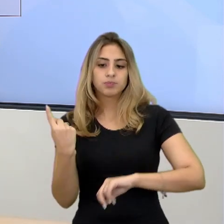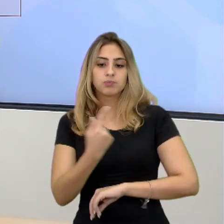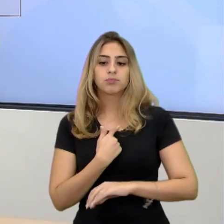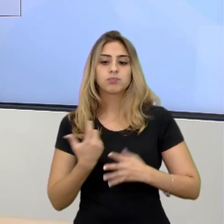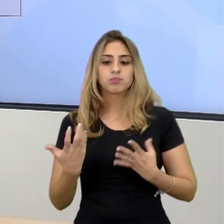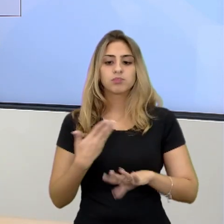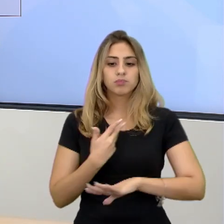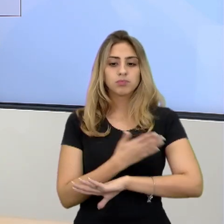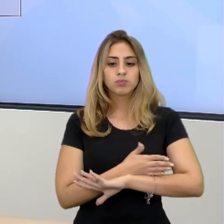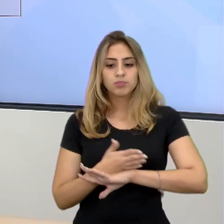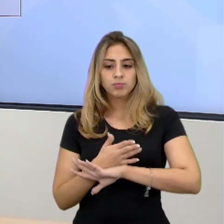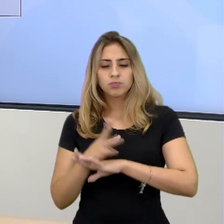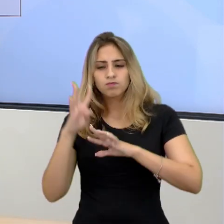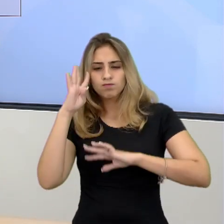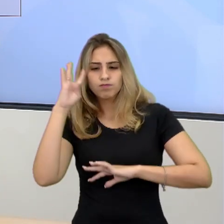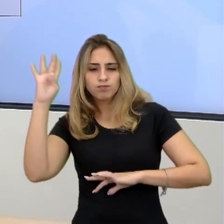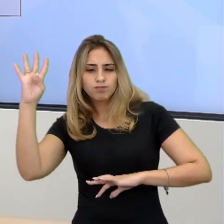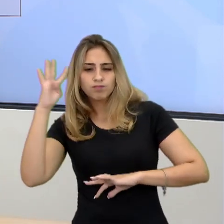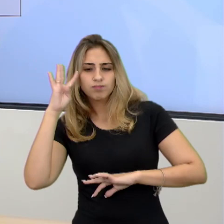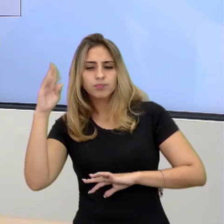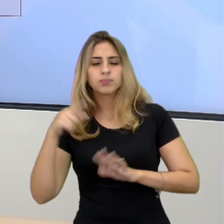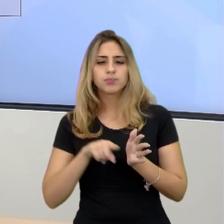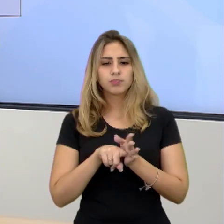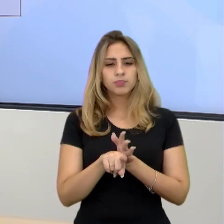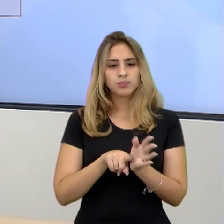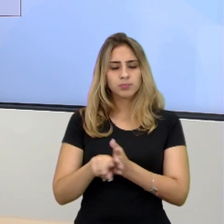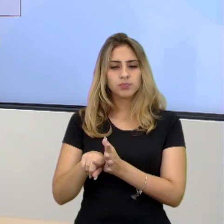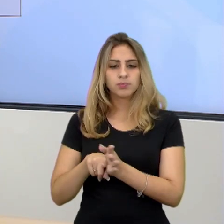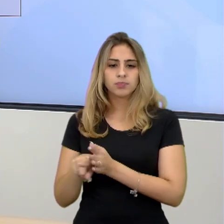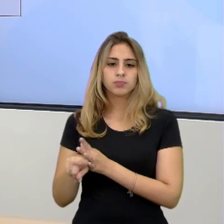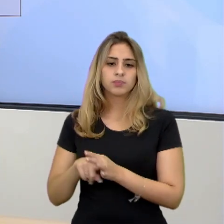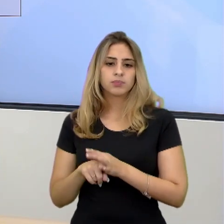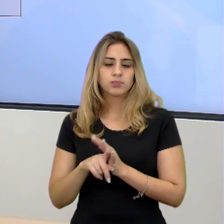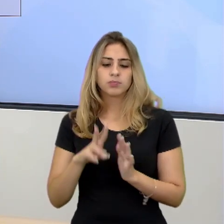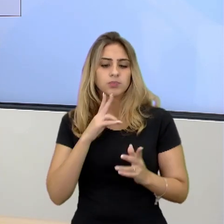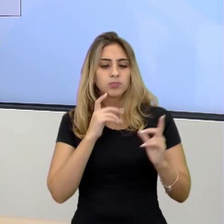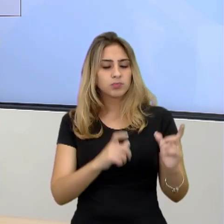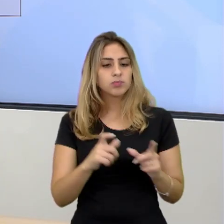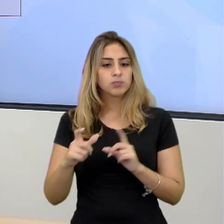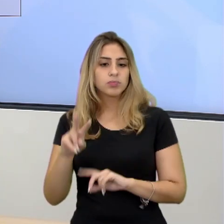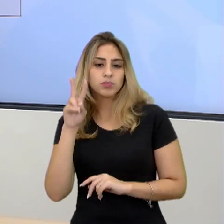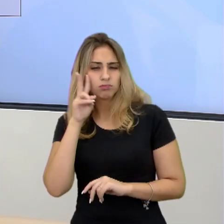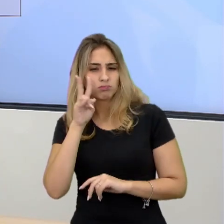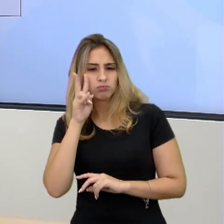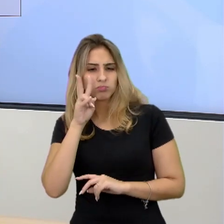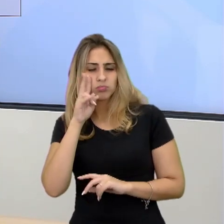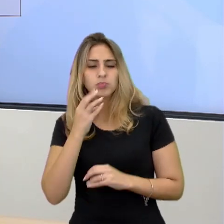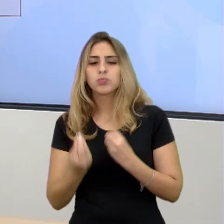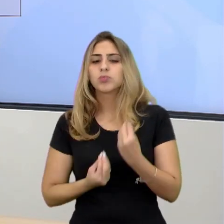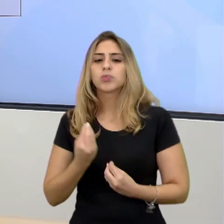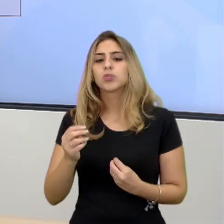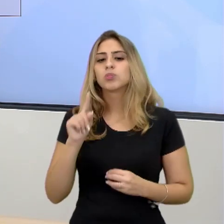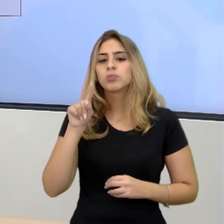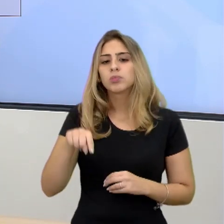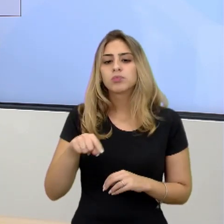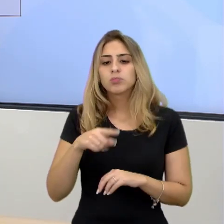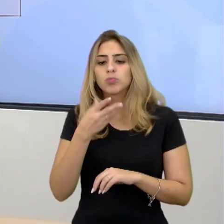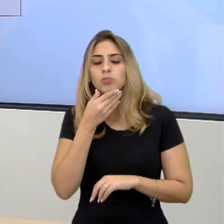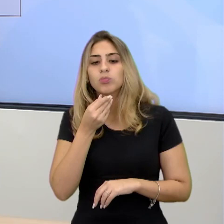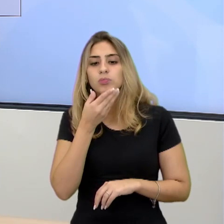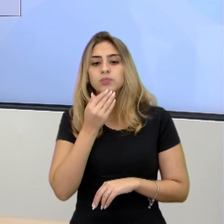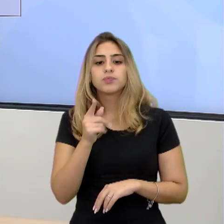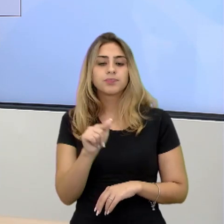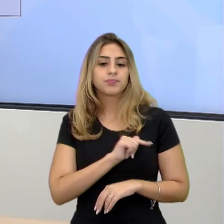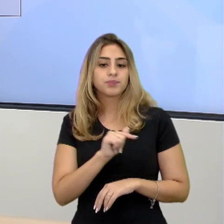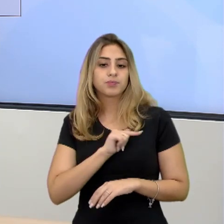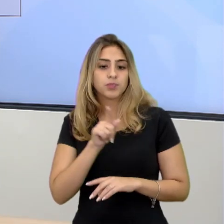vai começar a refletir, a pesquisar em determinados momentos históricos como que a ação do homem ela